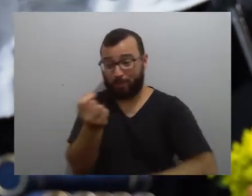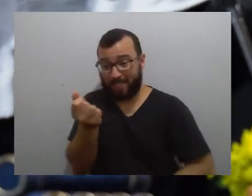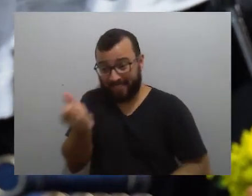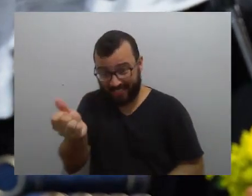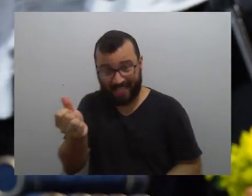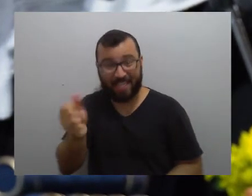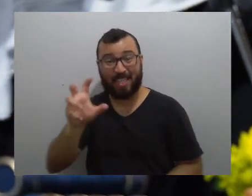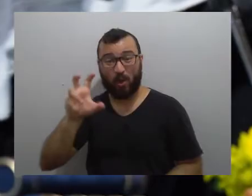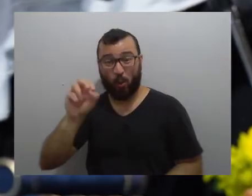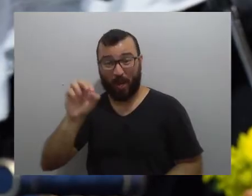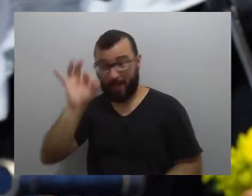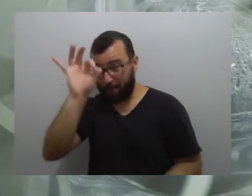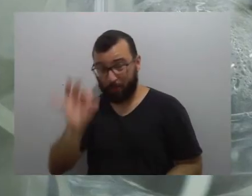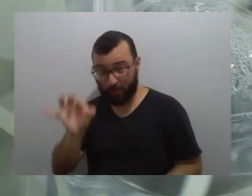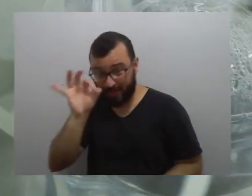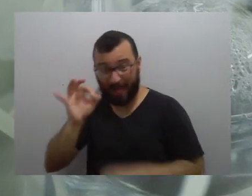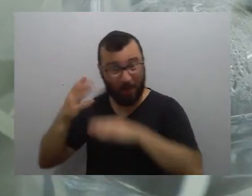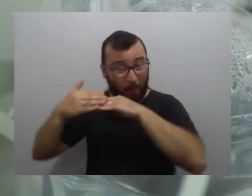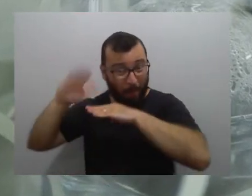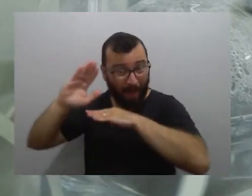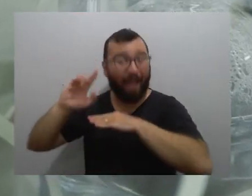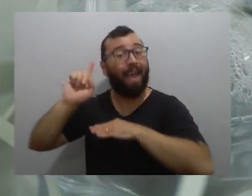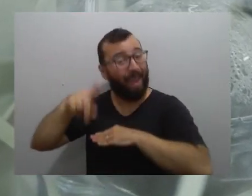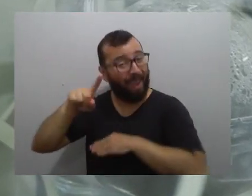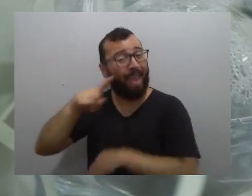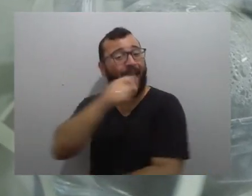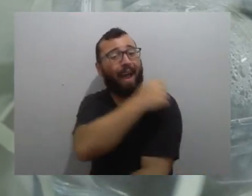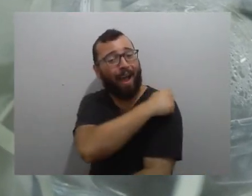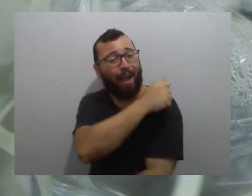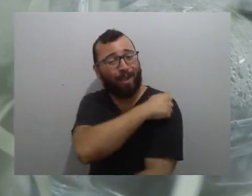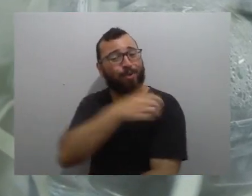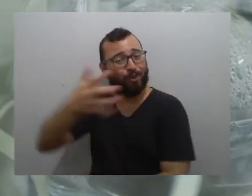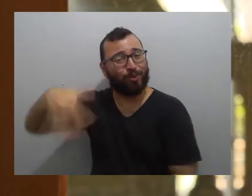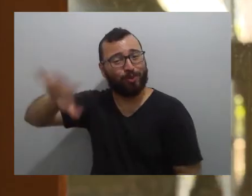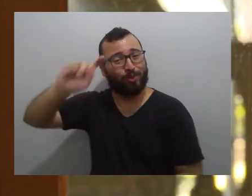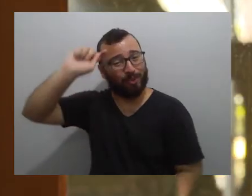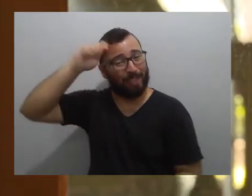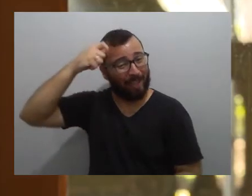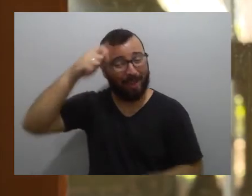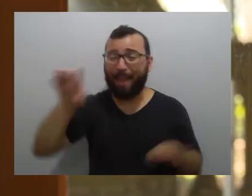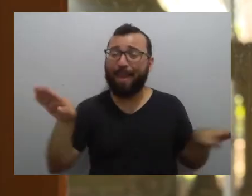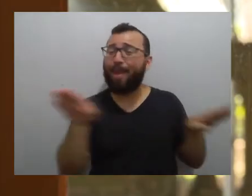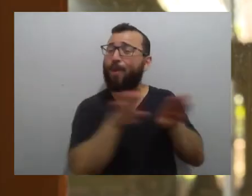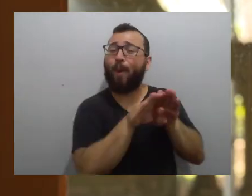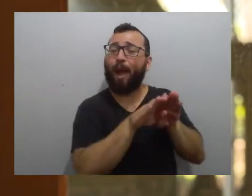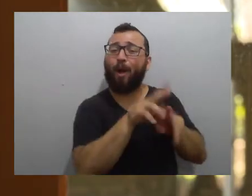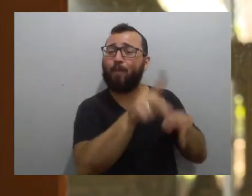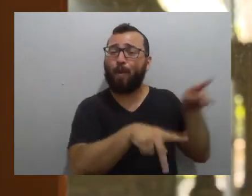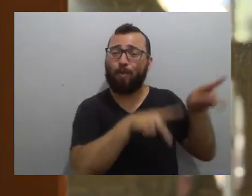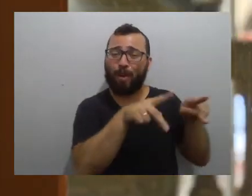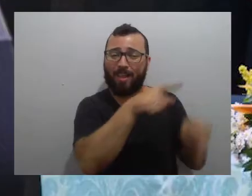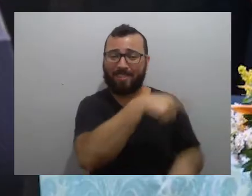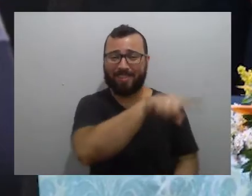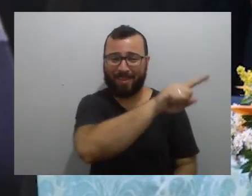o ingresso dos estudantes da rede pública aumentou 64%. A Universidade do Brasil está mais cara